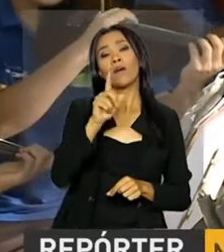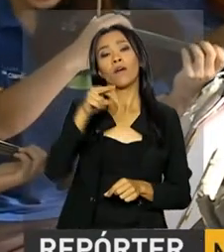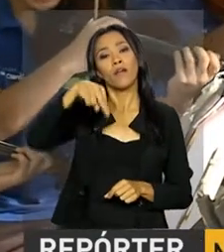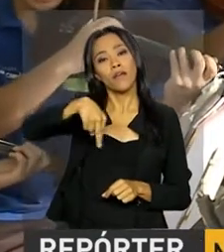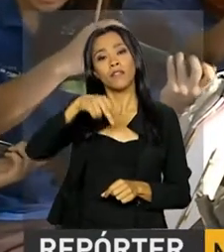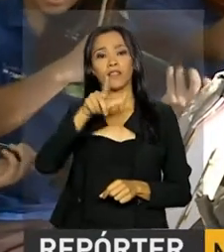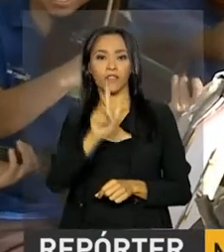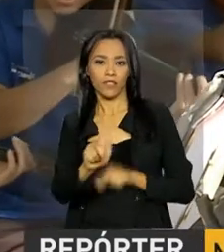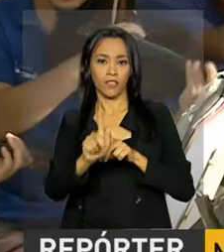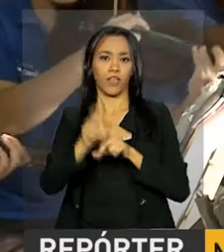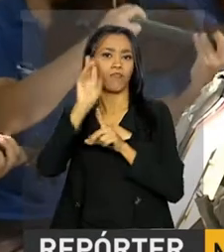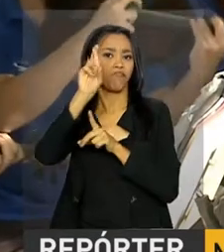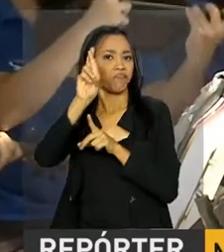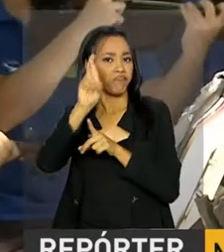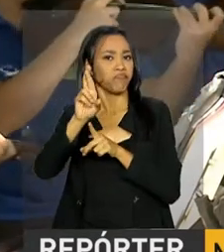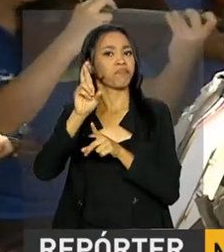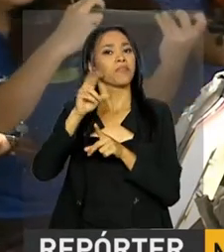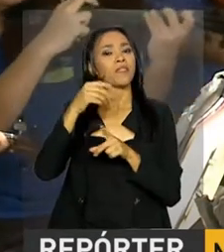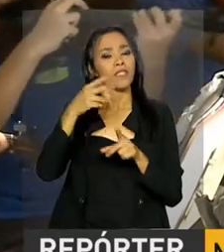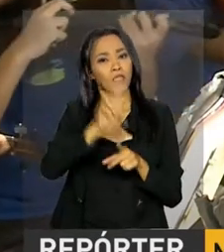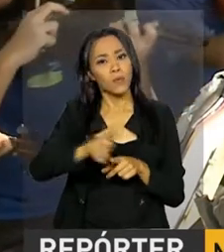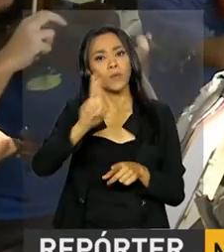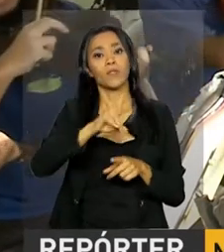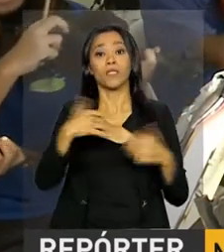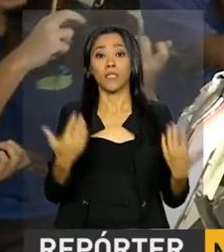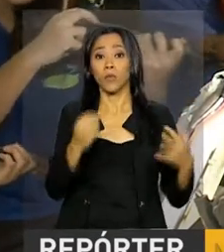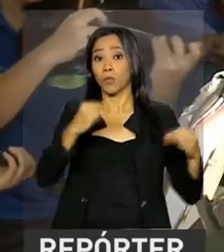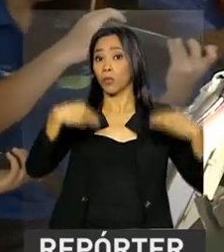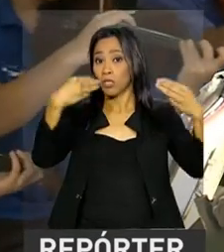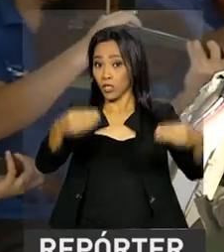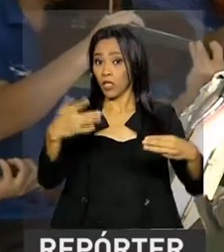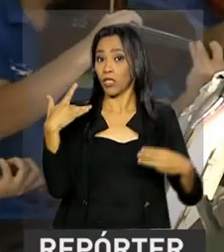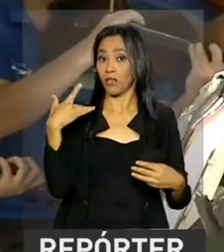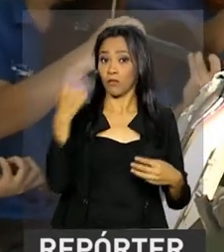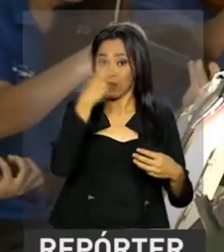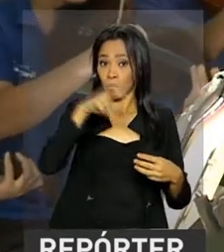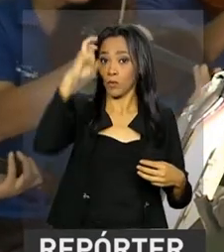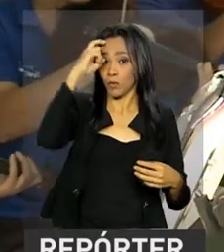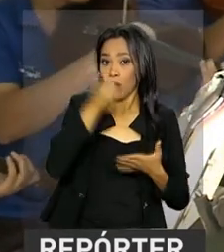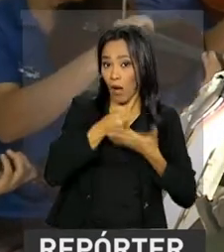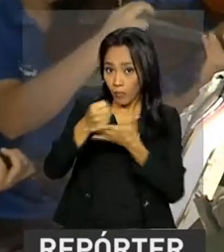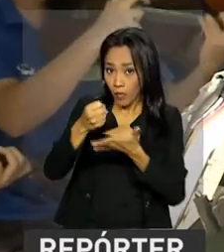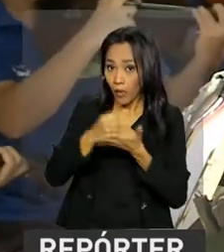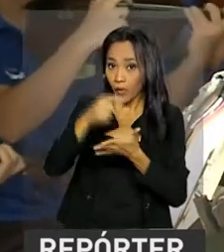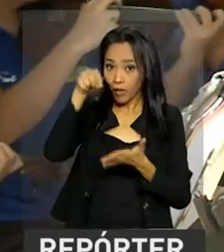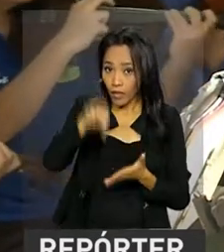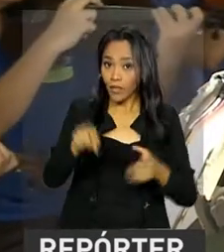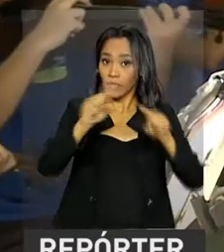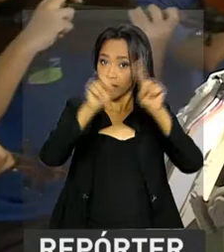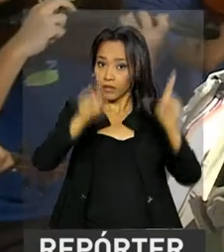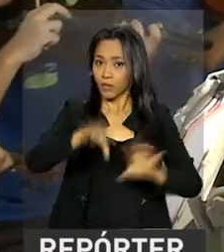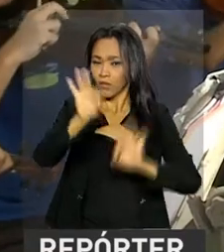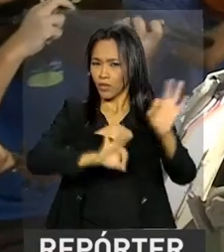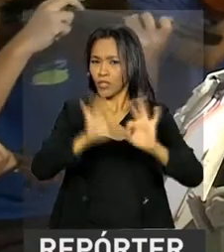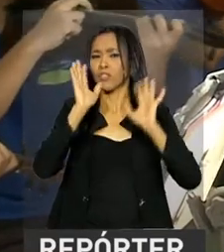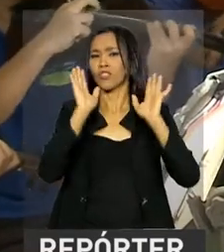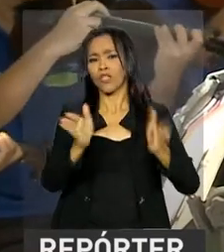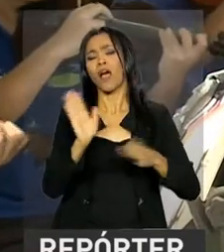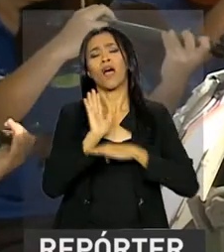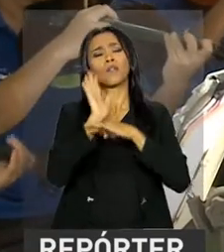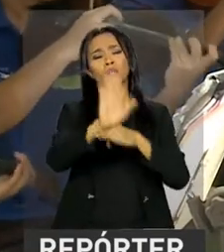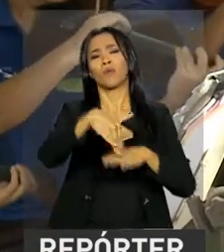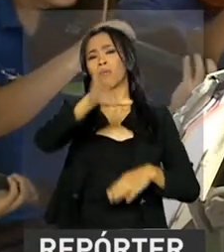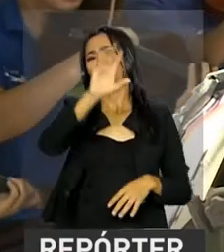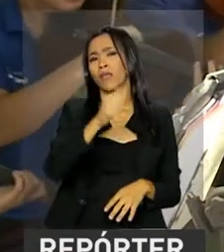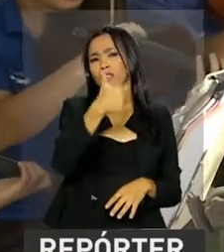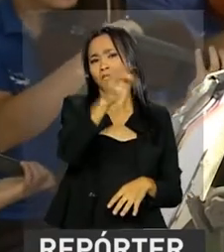social por meio da música clássica. O Ministério da Cultura apoia o projeto, que já atendeu mais de 10 mil crianças e adolescentes de